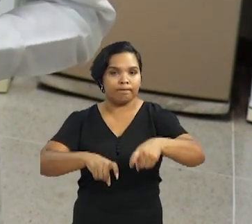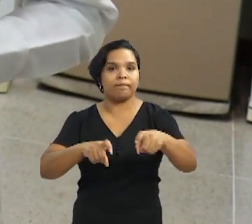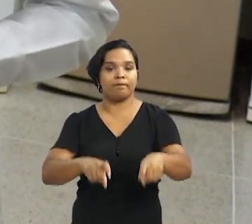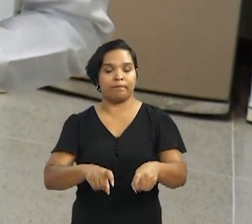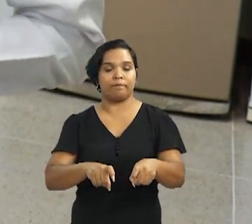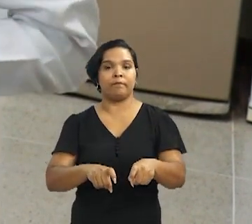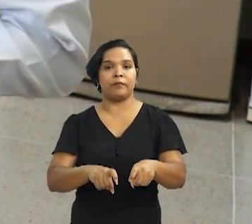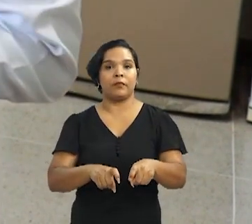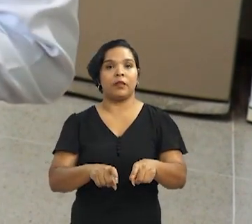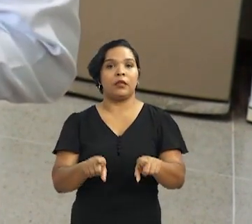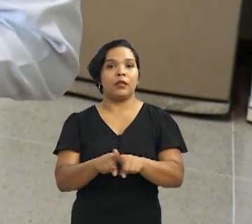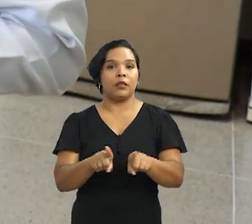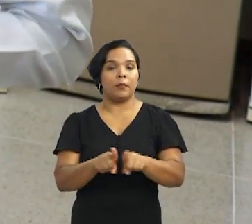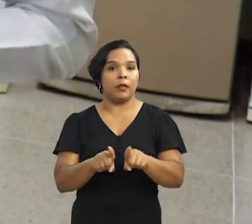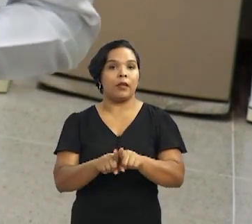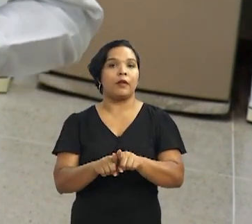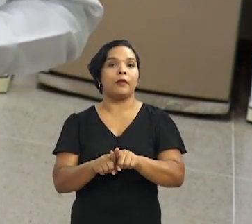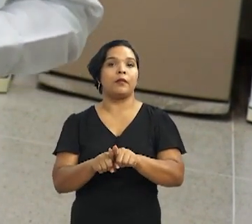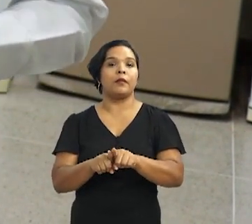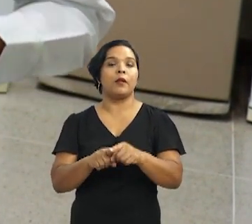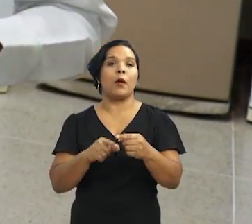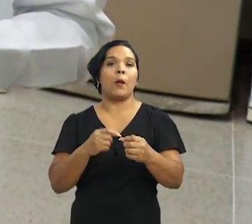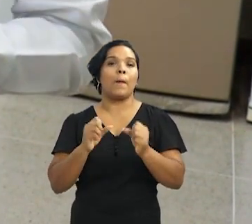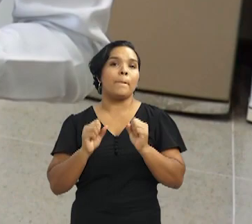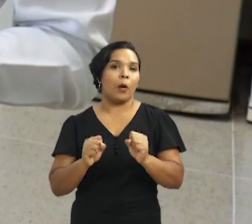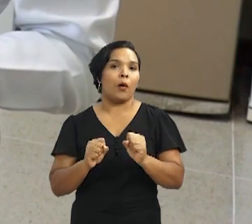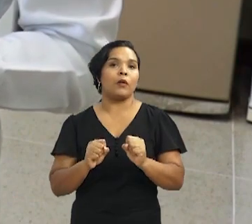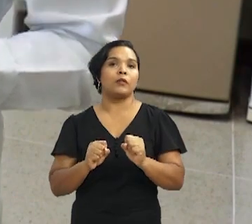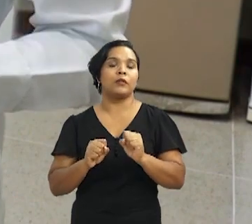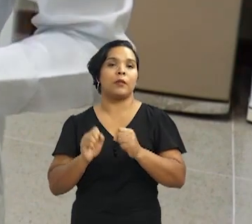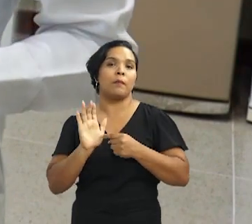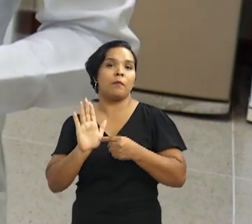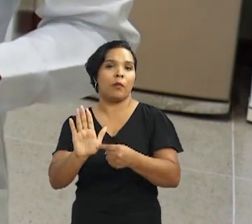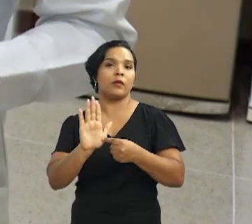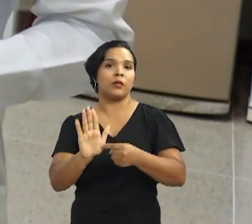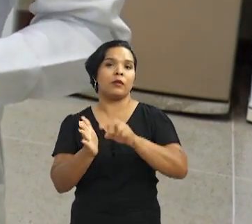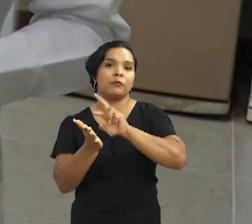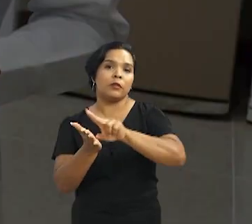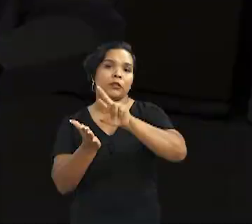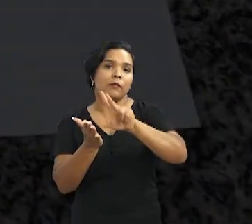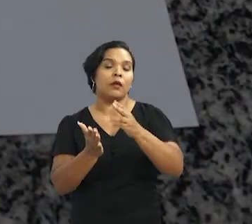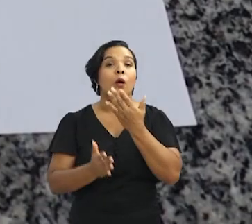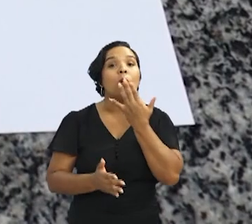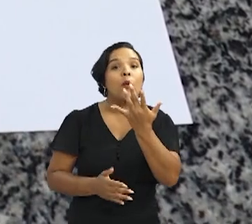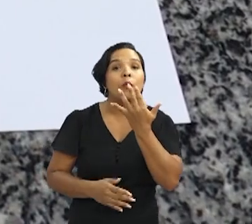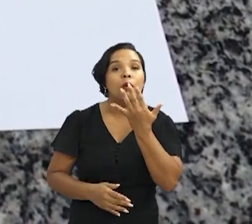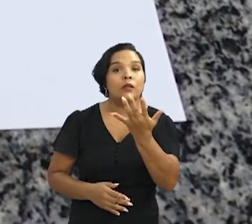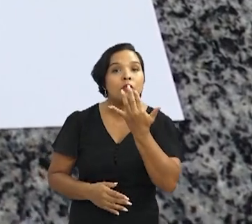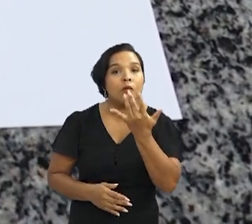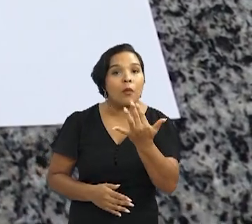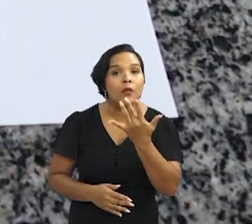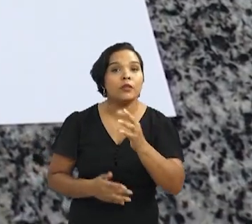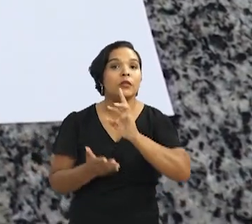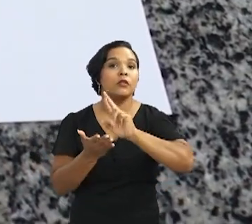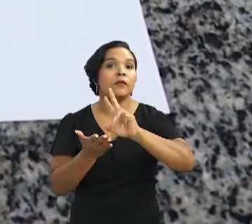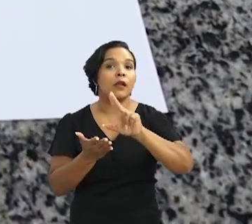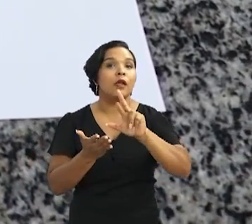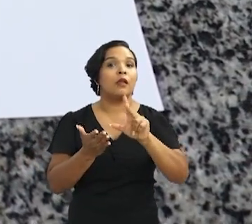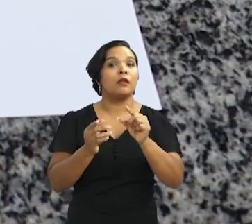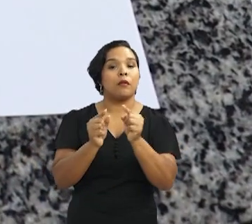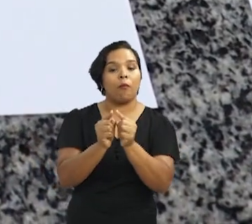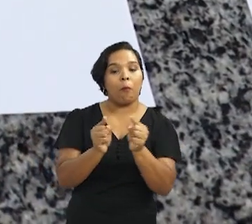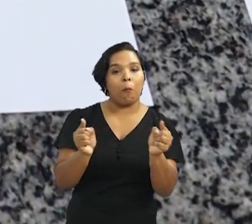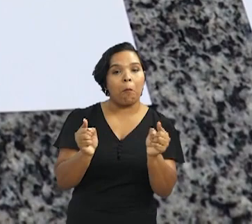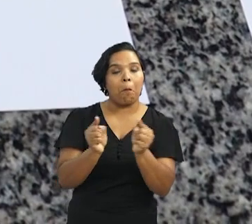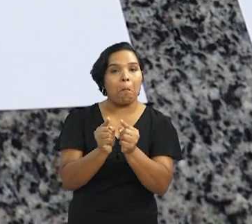agrícolas de cultivo, manuseio. Ela pode apresentar várias diferentes colorações,